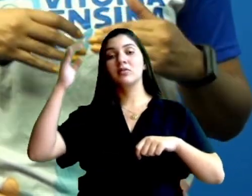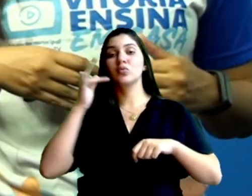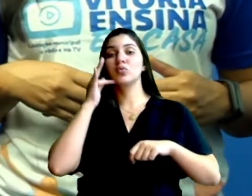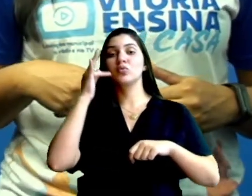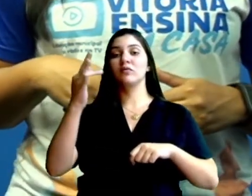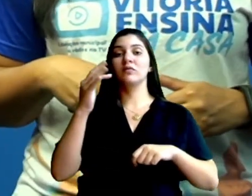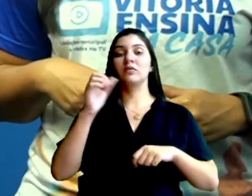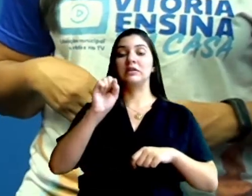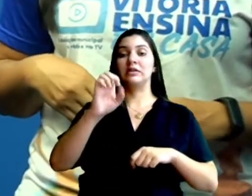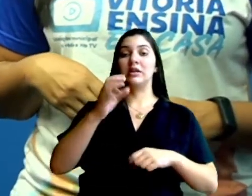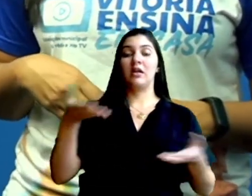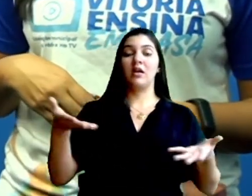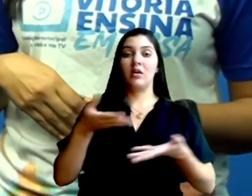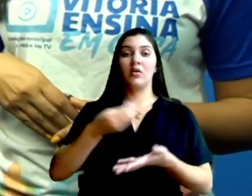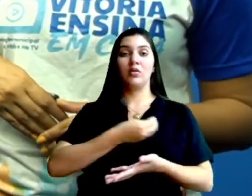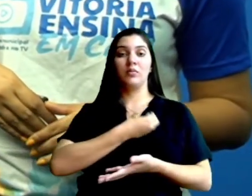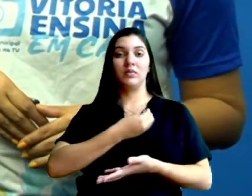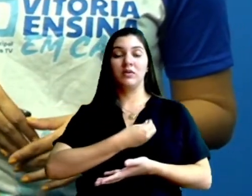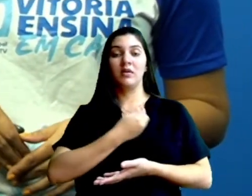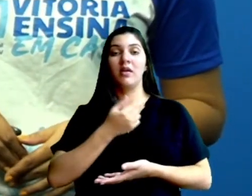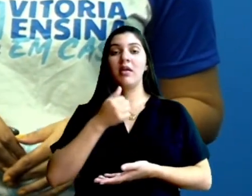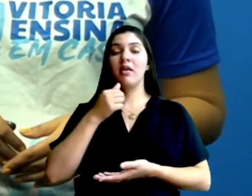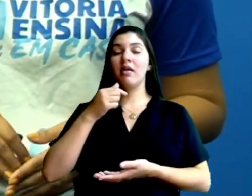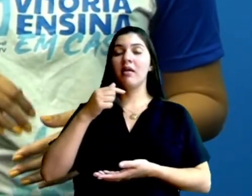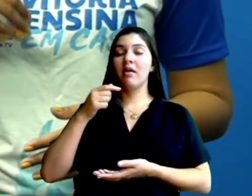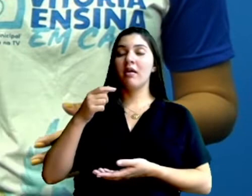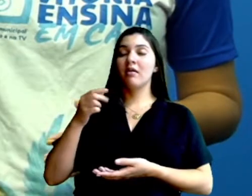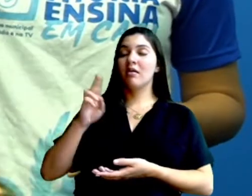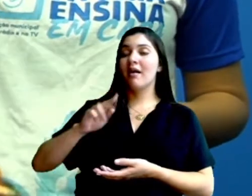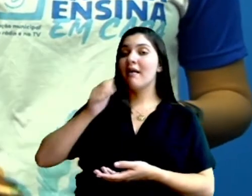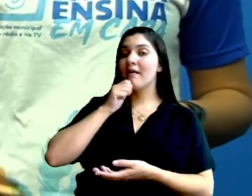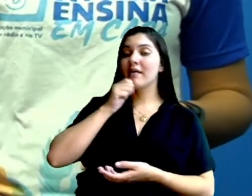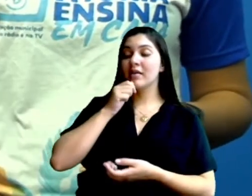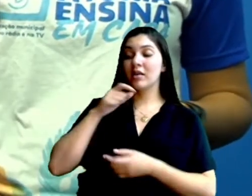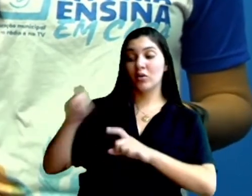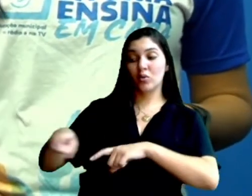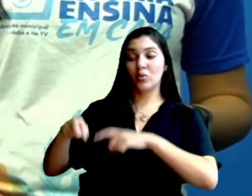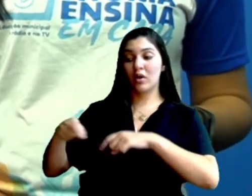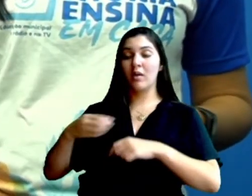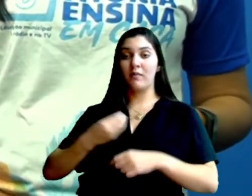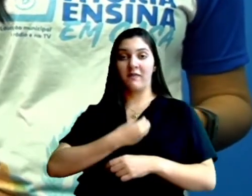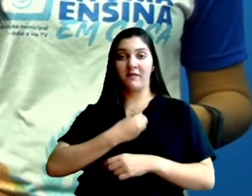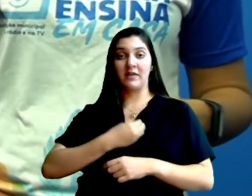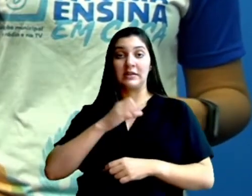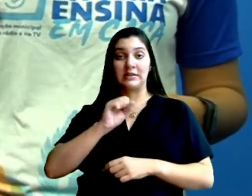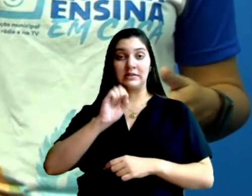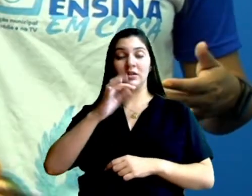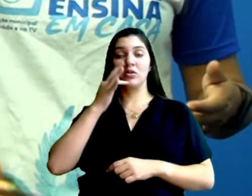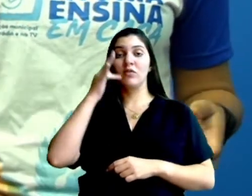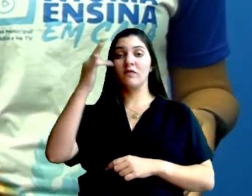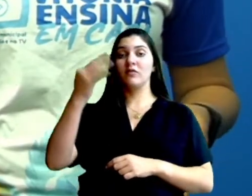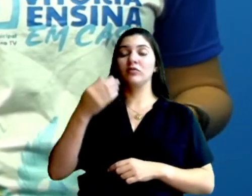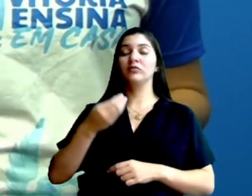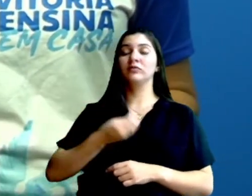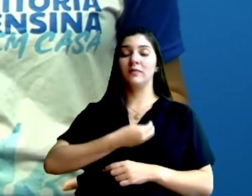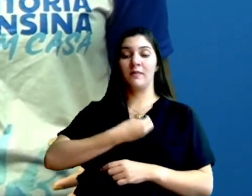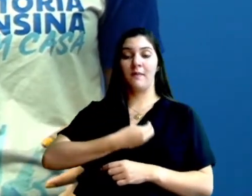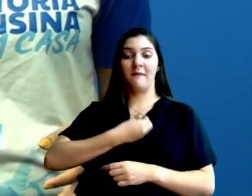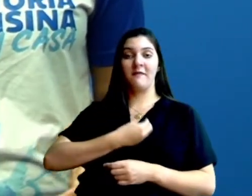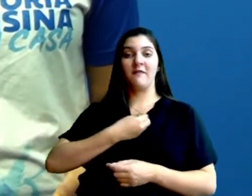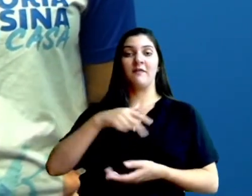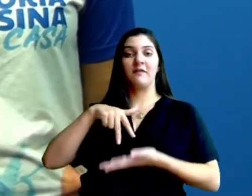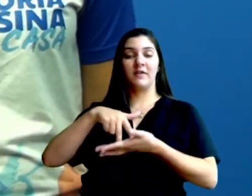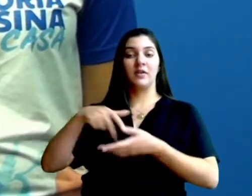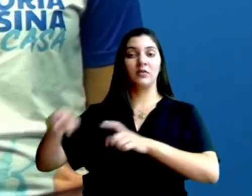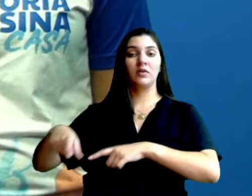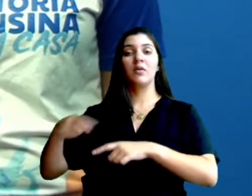Se agora no presente eu não estou morando no campo, futuramente, se eu estivesse, eu duvido que eu me cansaria